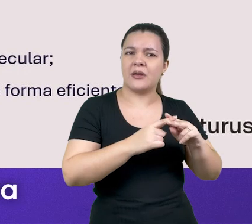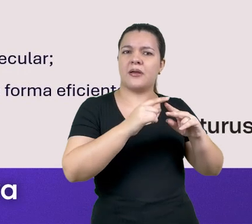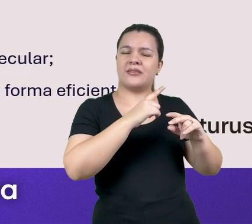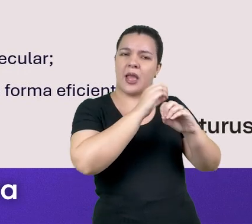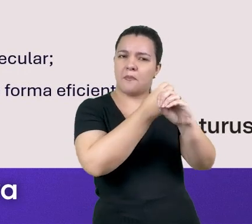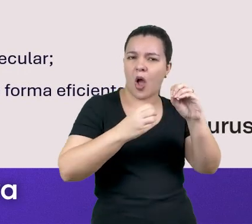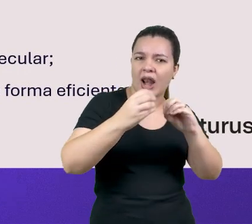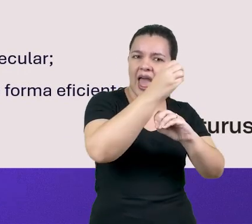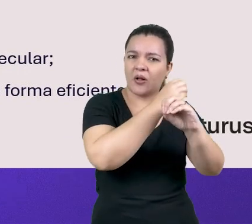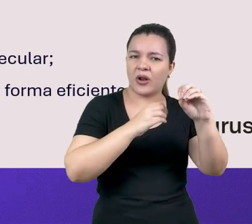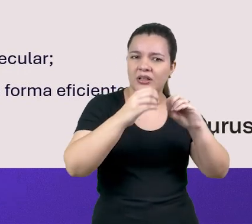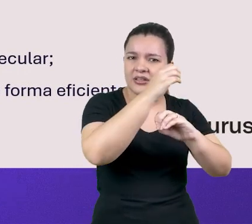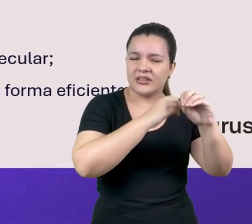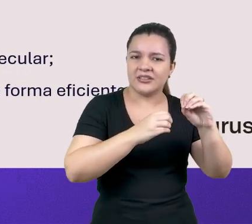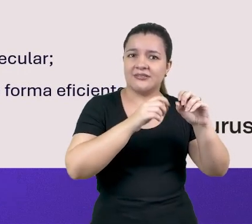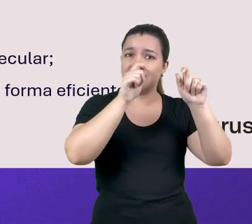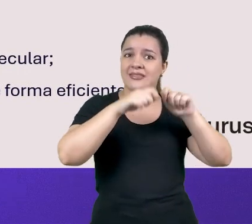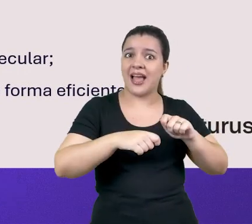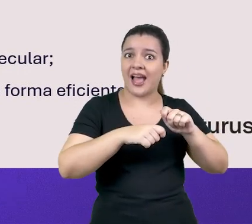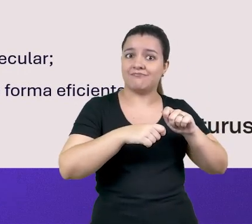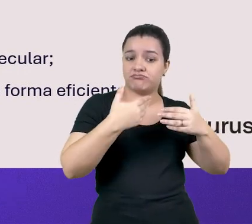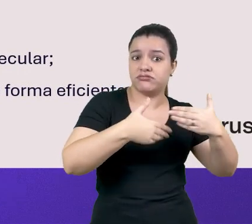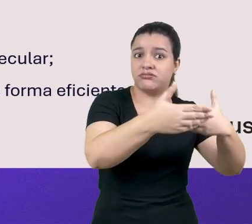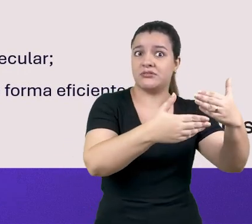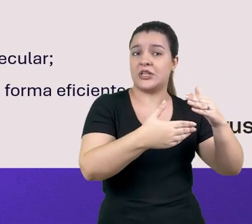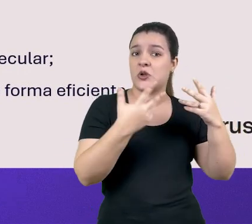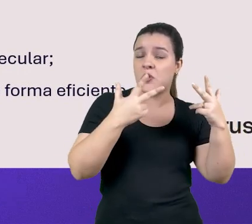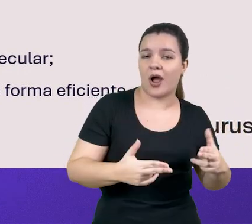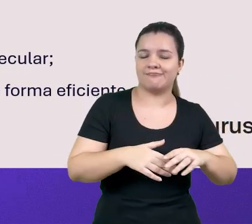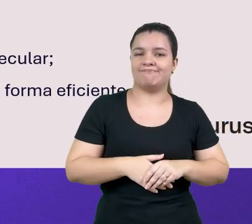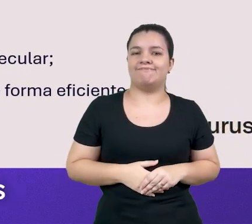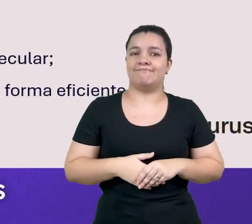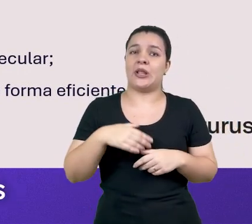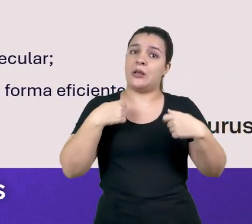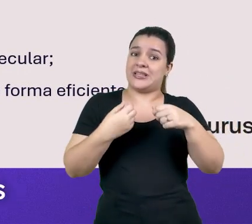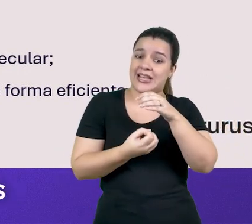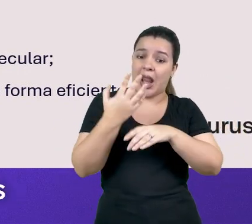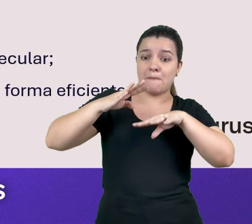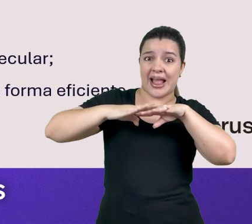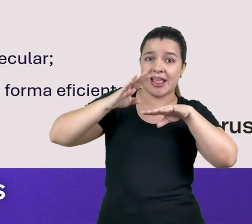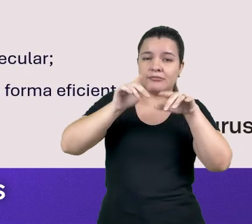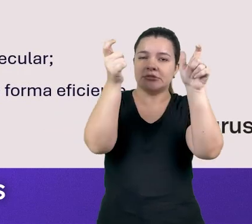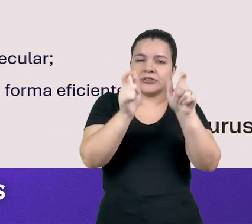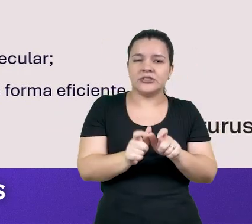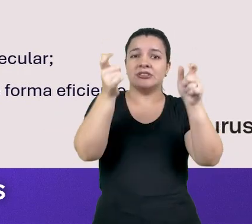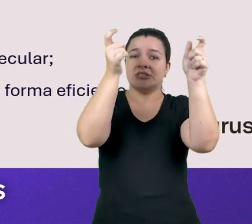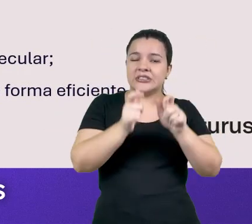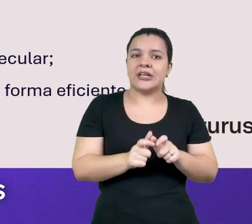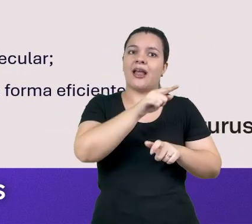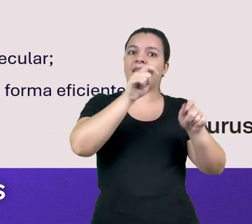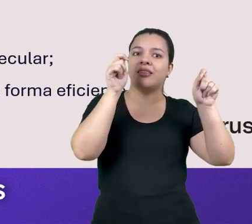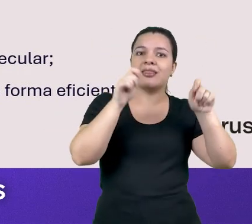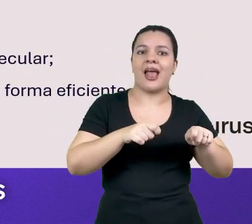das moléculas para chegar e representar esses efeitos? Bom, eu tenho que criar algoritmos capazes de